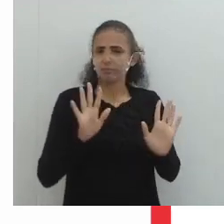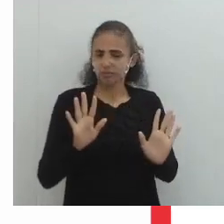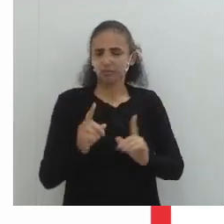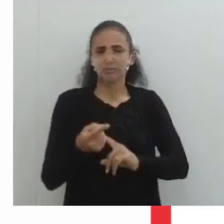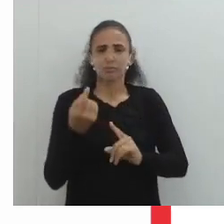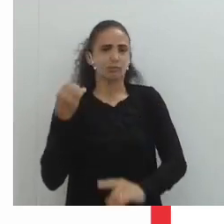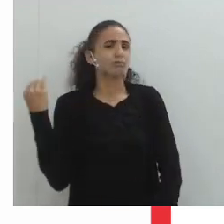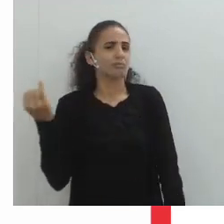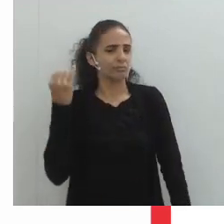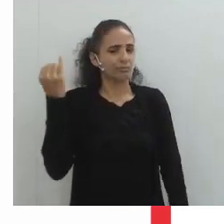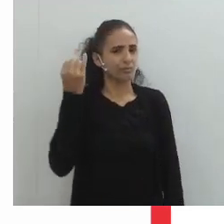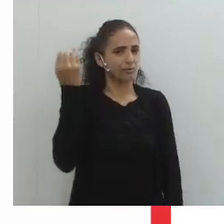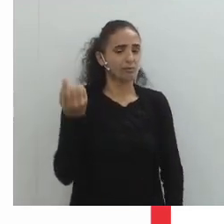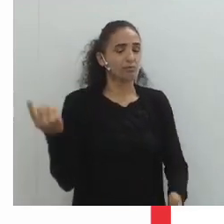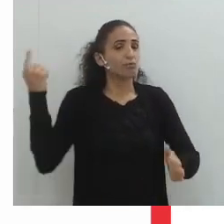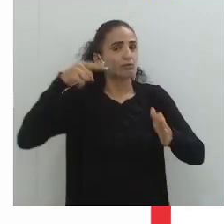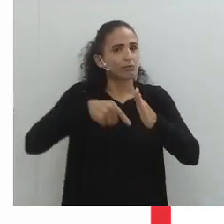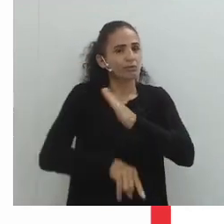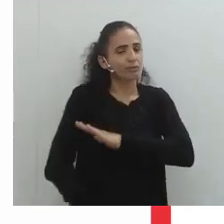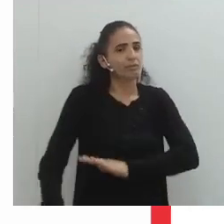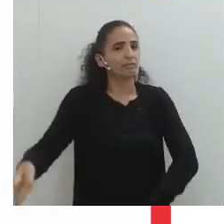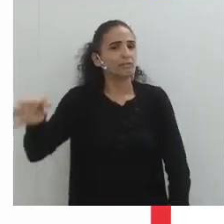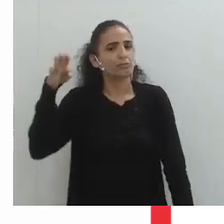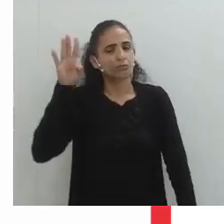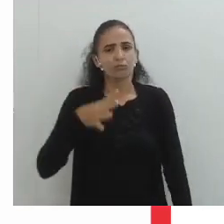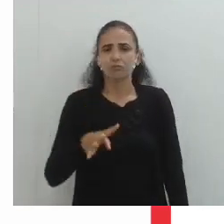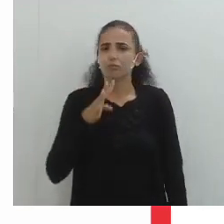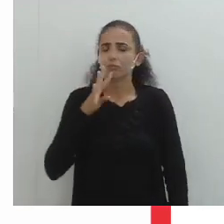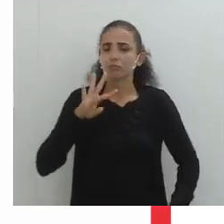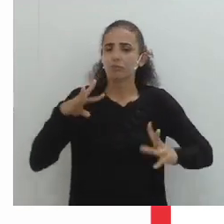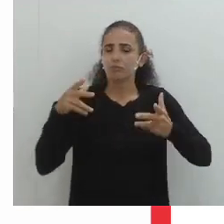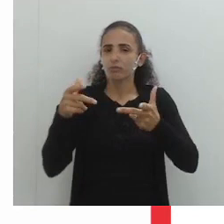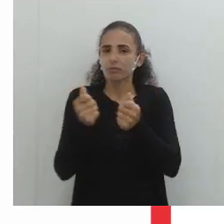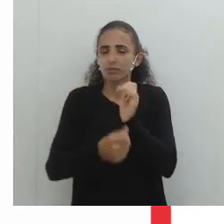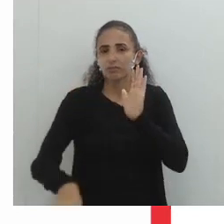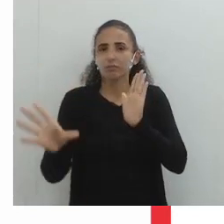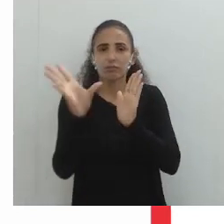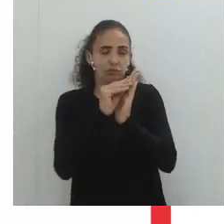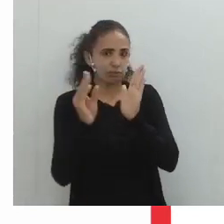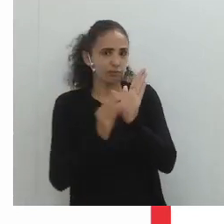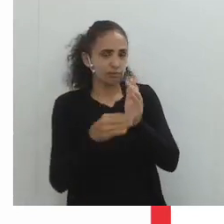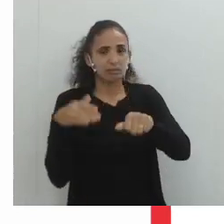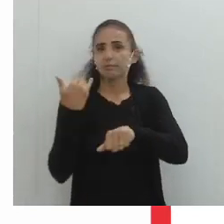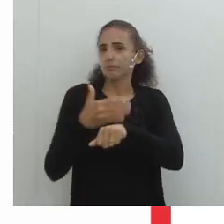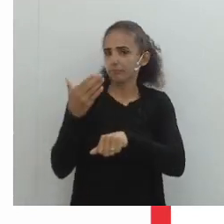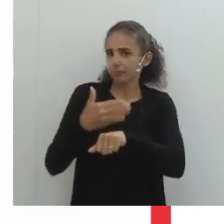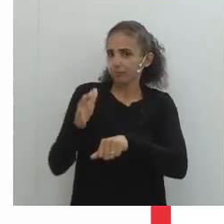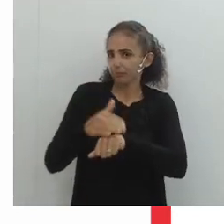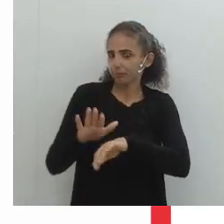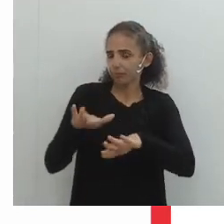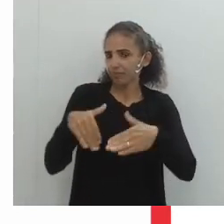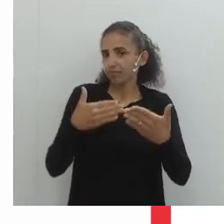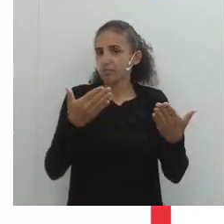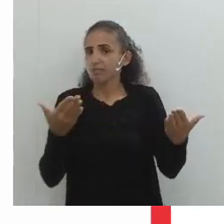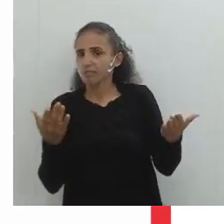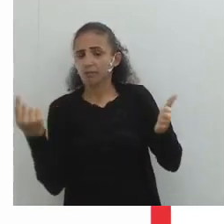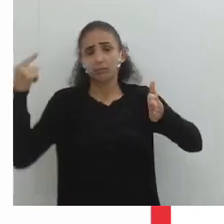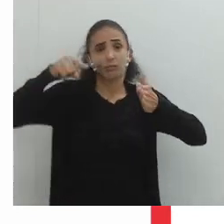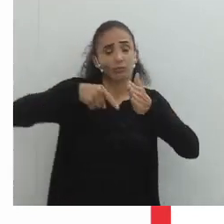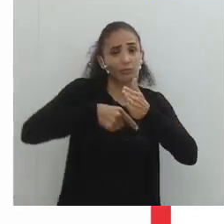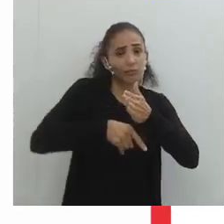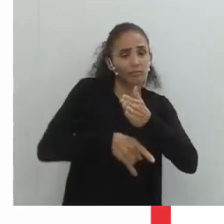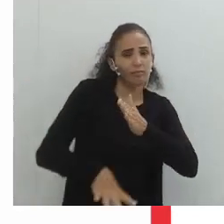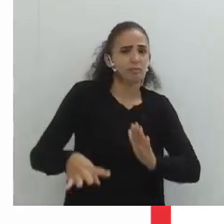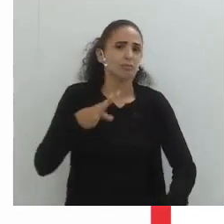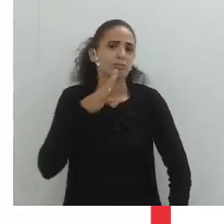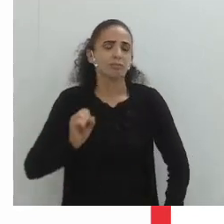é importante. Aprofundar o conhecimento do jogo e seus contextos e aplicabilidade. Quando a gente diz aprofundar o conhecimento